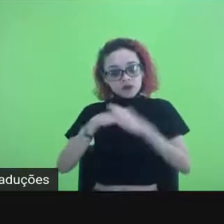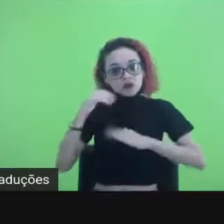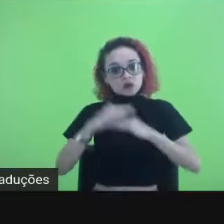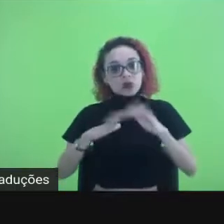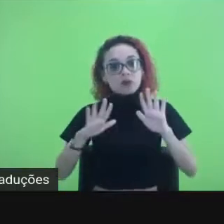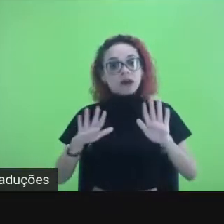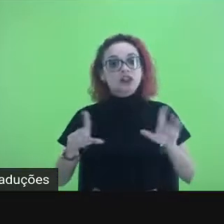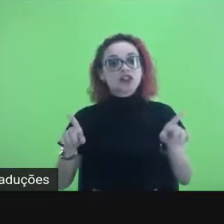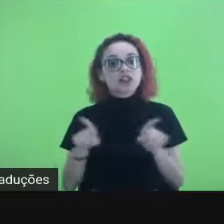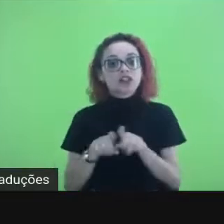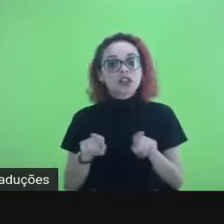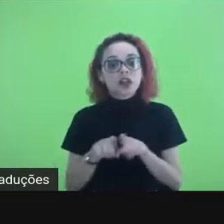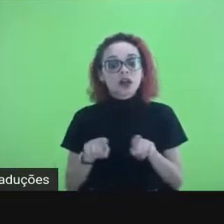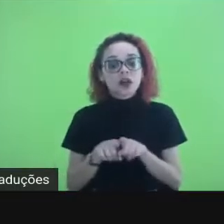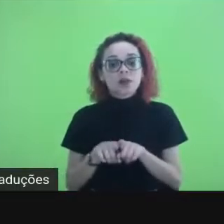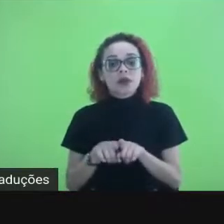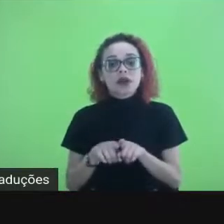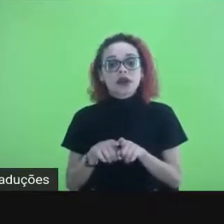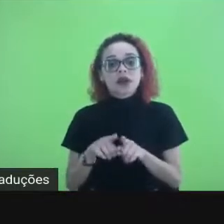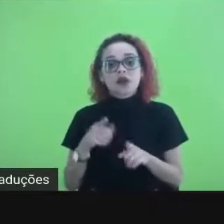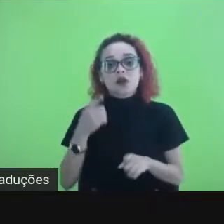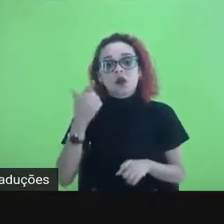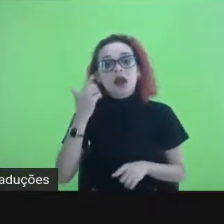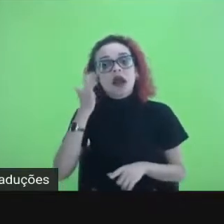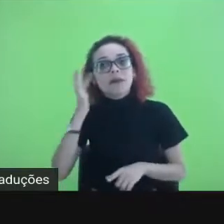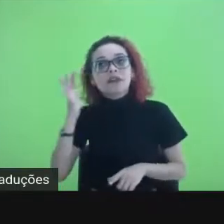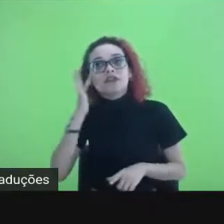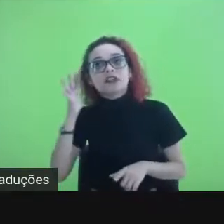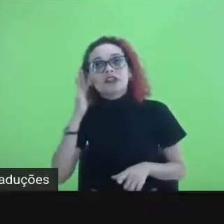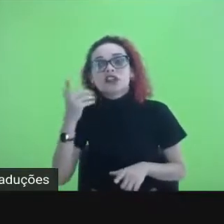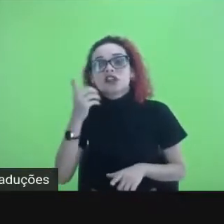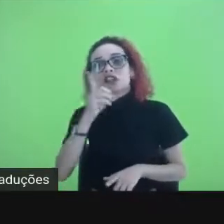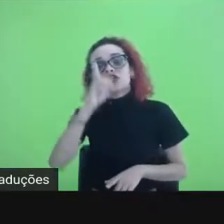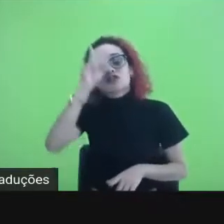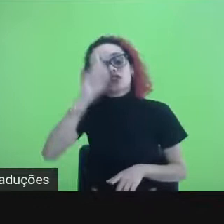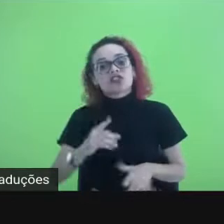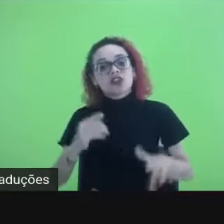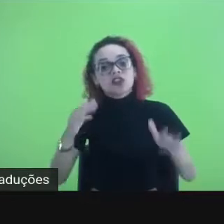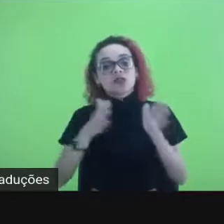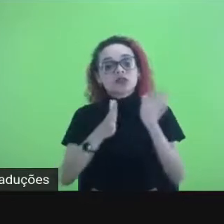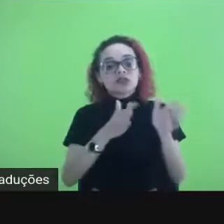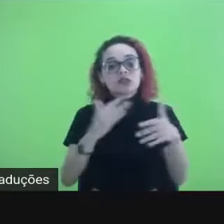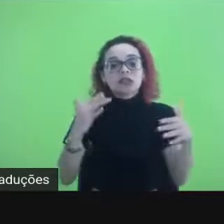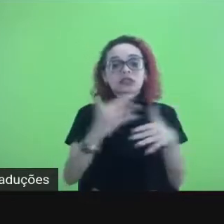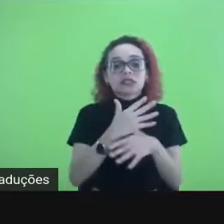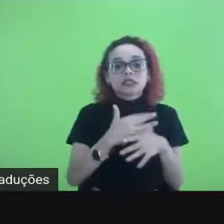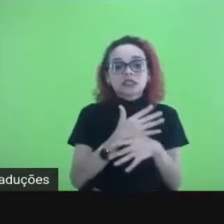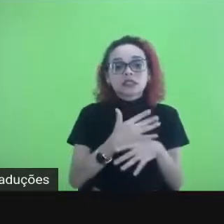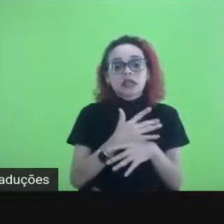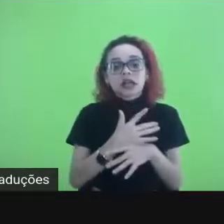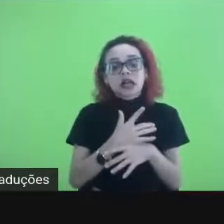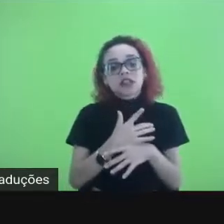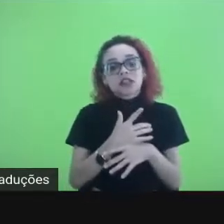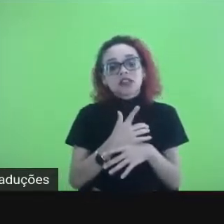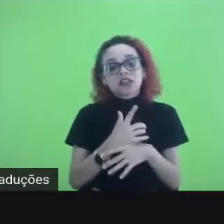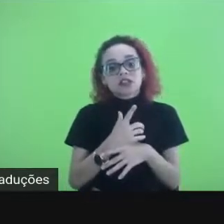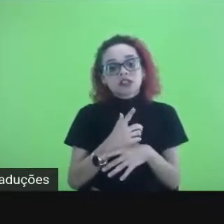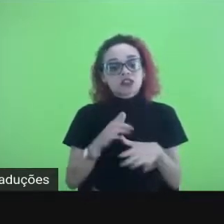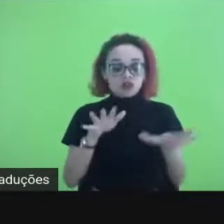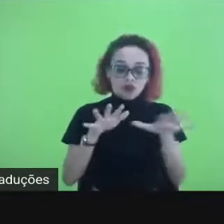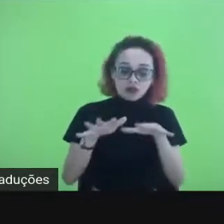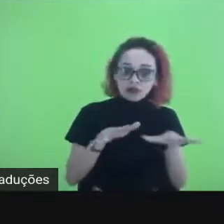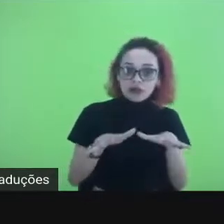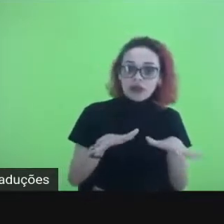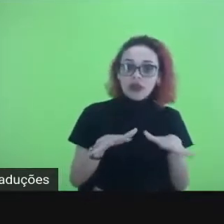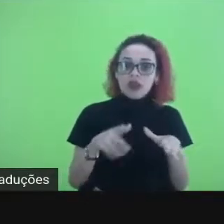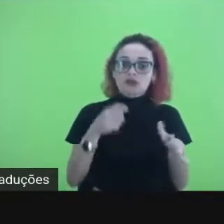trouxe uma outra camada de direito à cidade, assim, para acumular, né, a partir de movimentos,